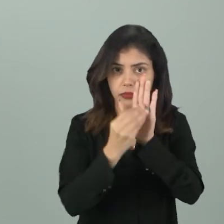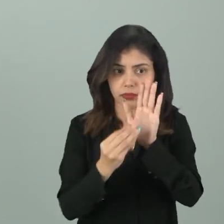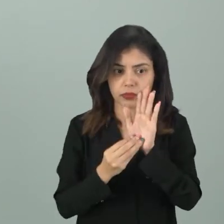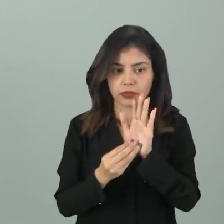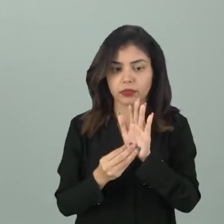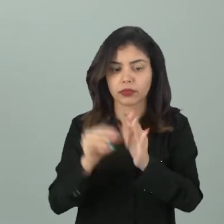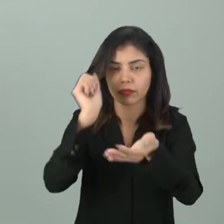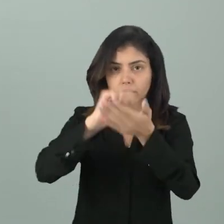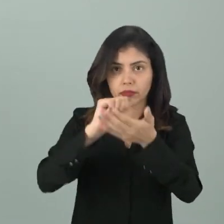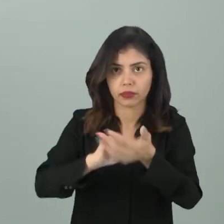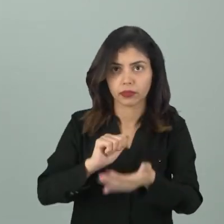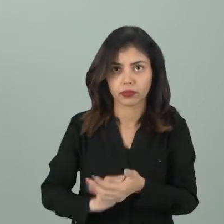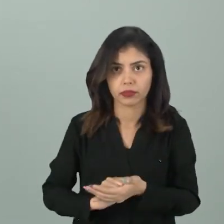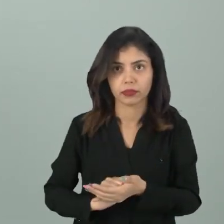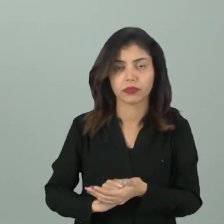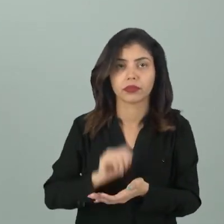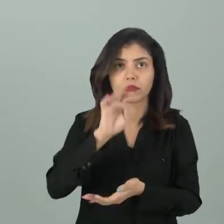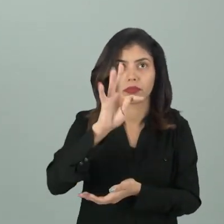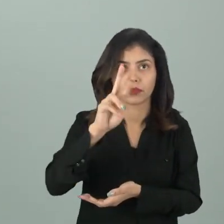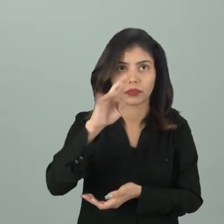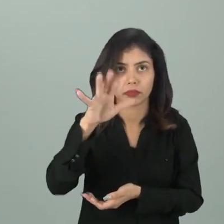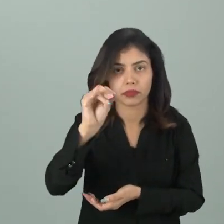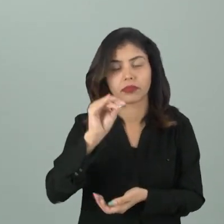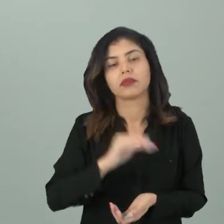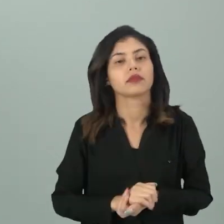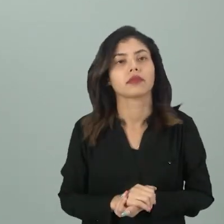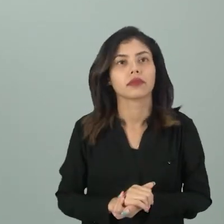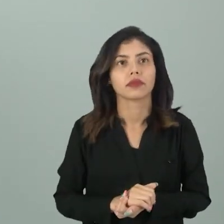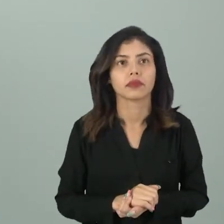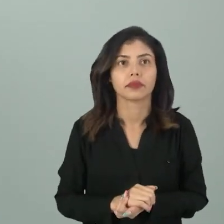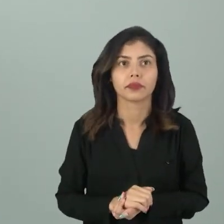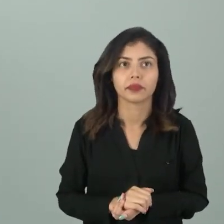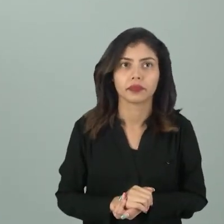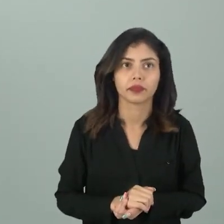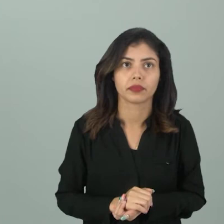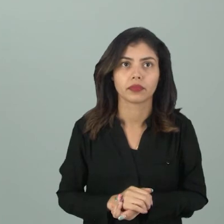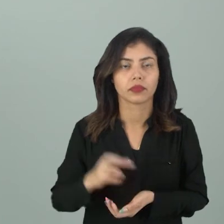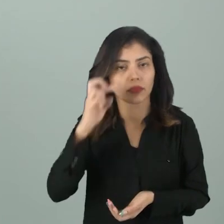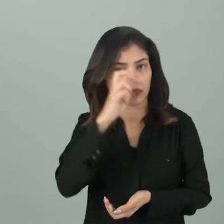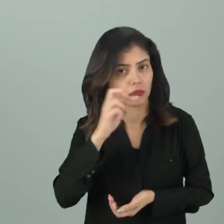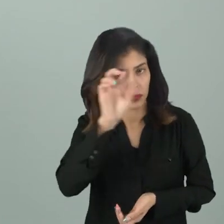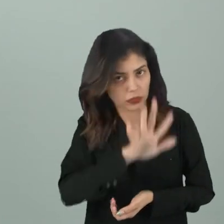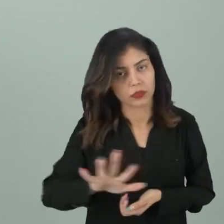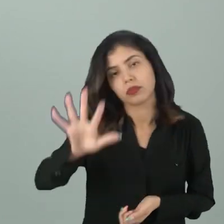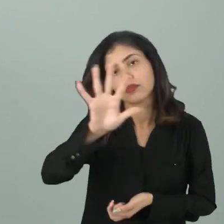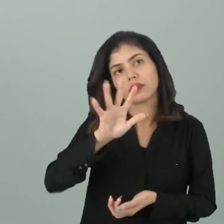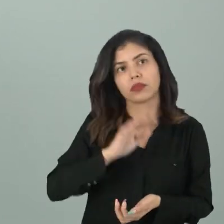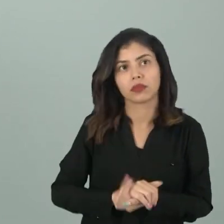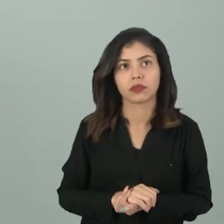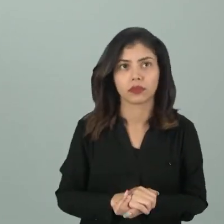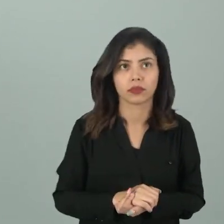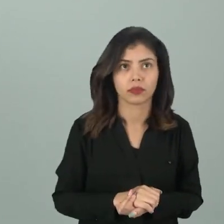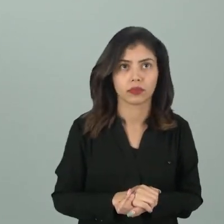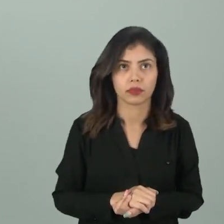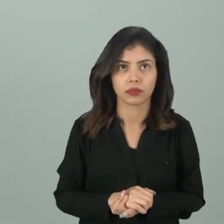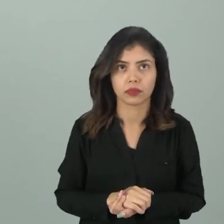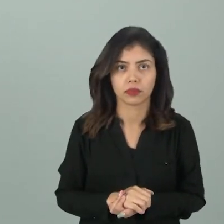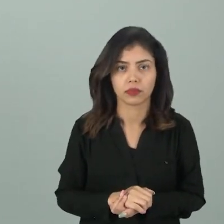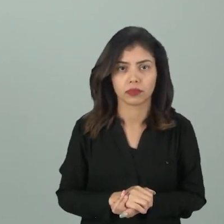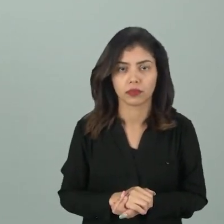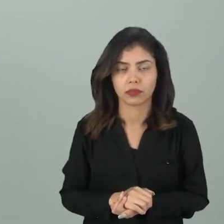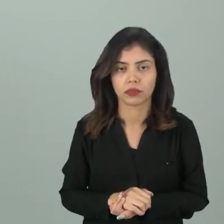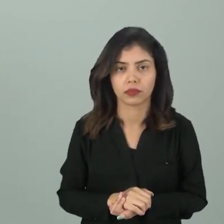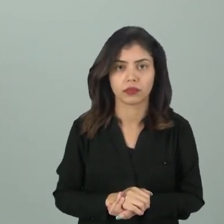em dados estatísticos e, em seguida, transformar numa análise, num relatório de